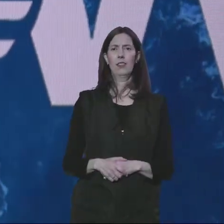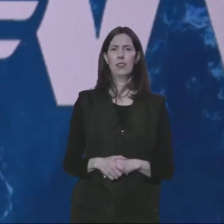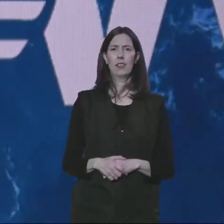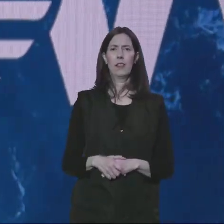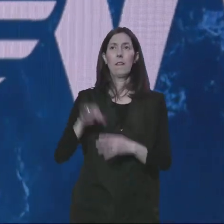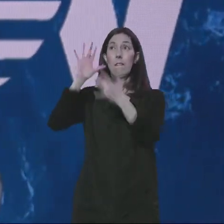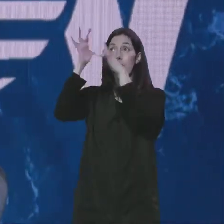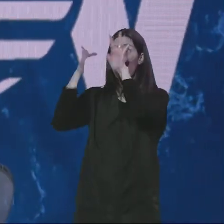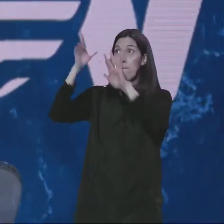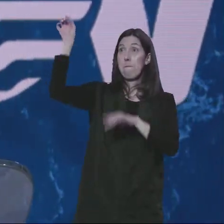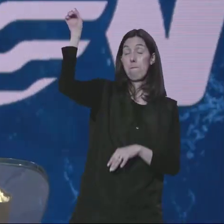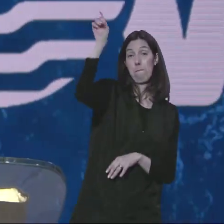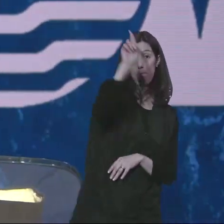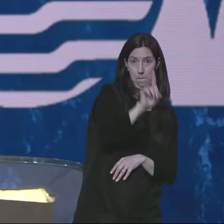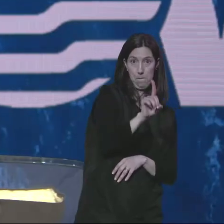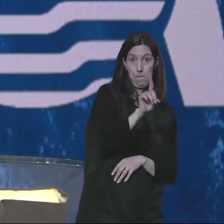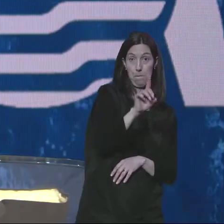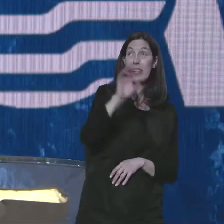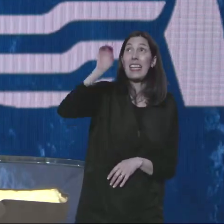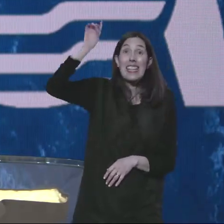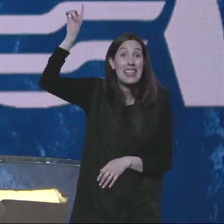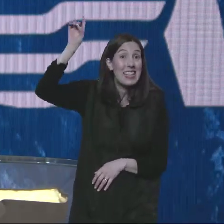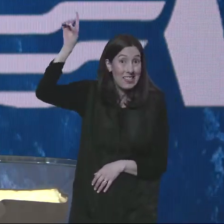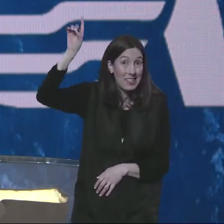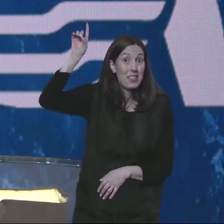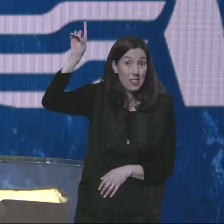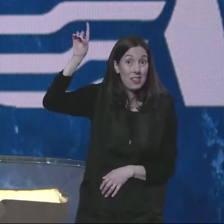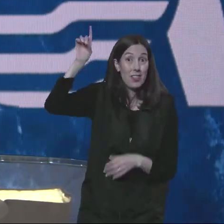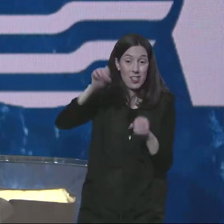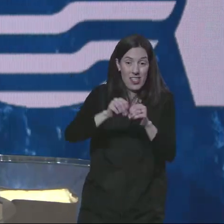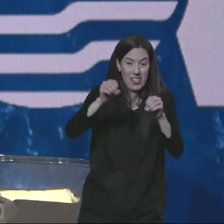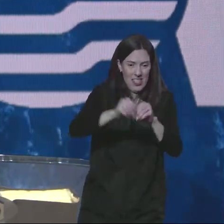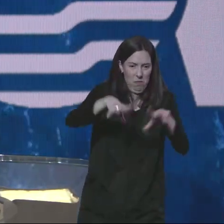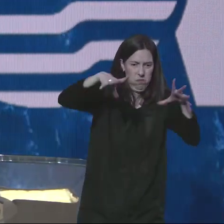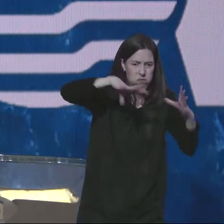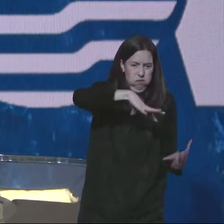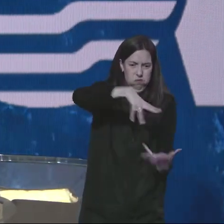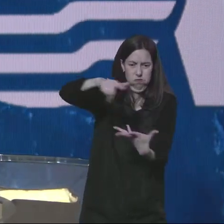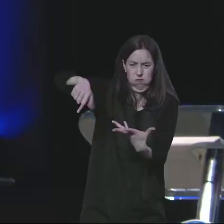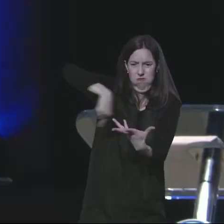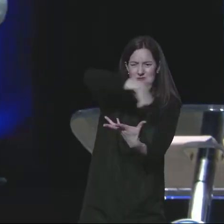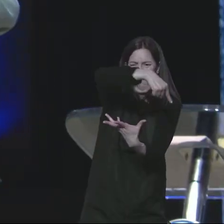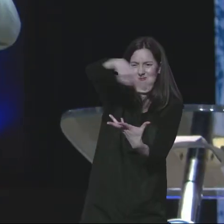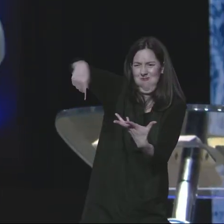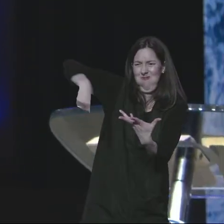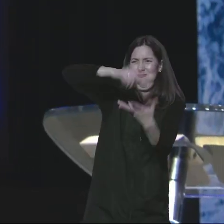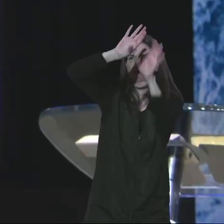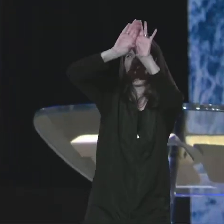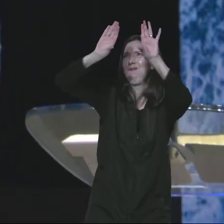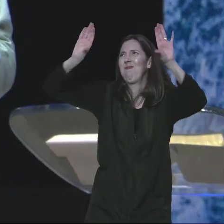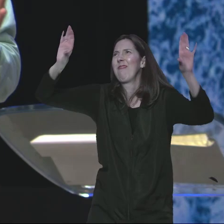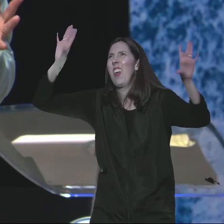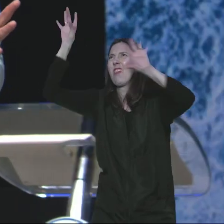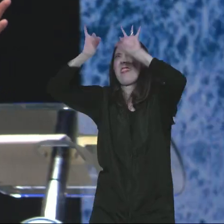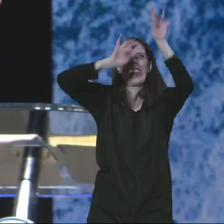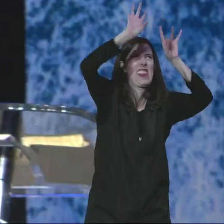vem. Agora imagina esse Deus, Criador do céu e da terra e do universo e das